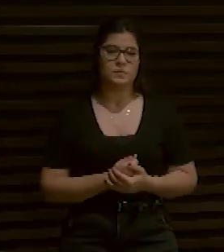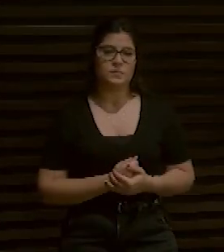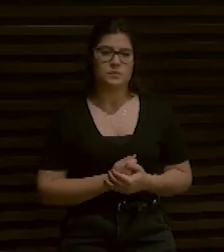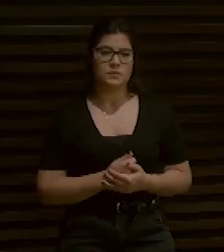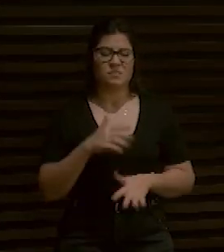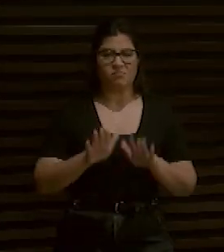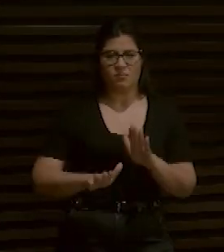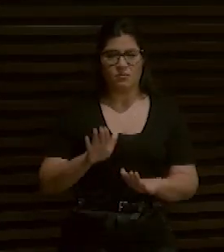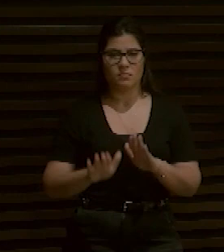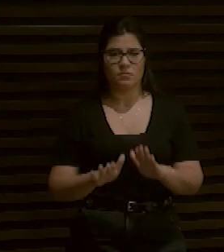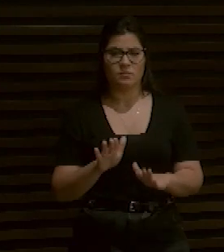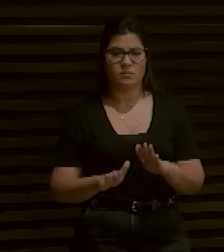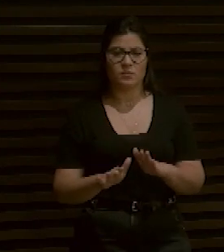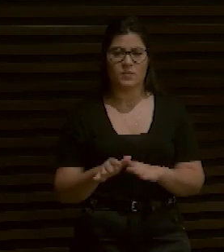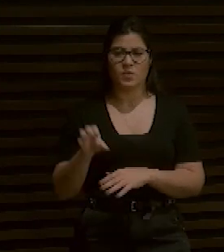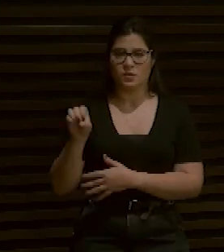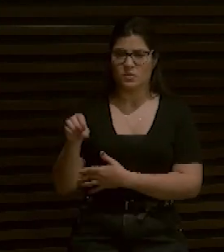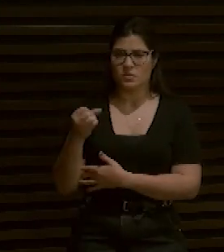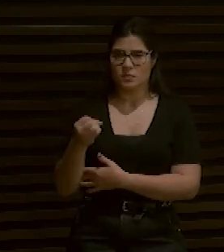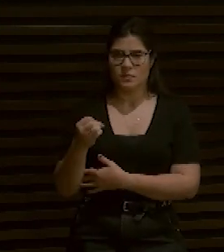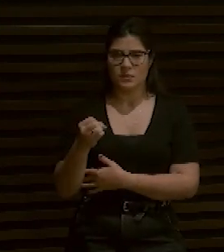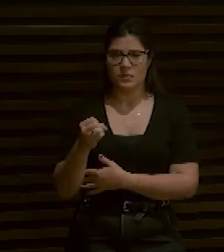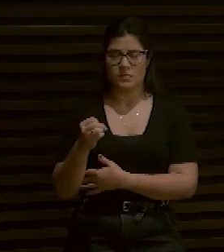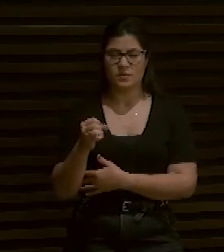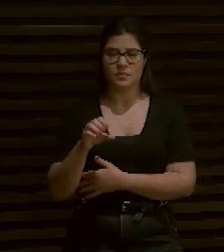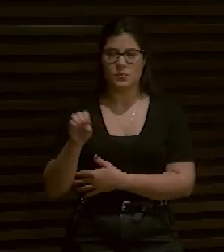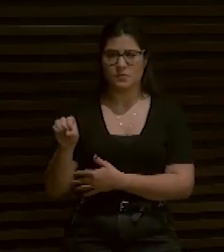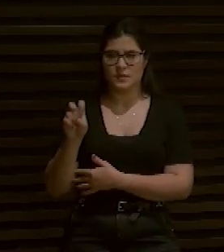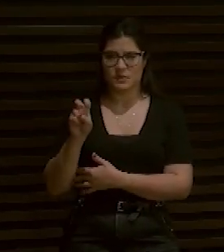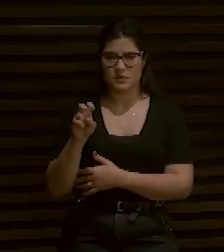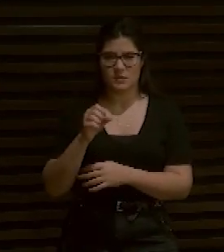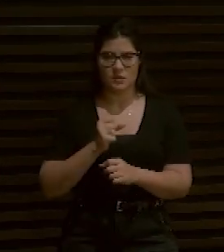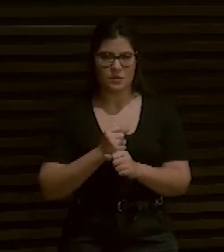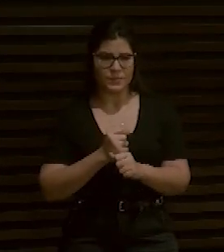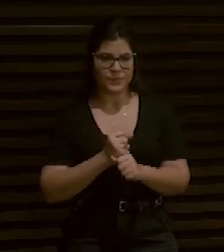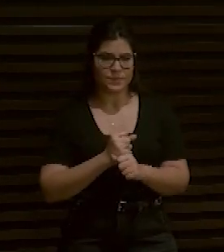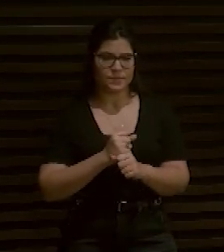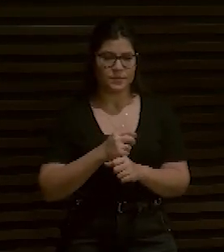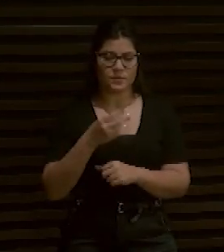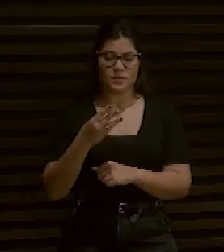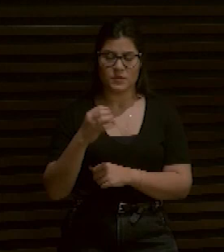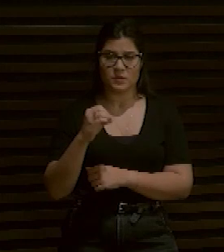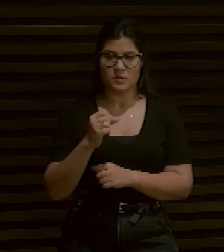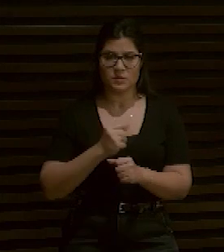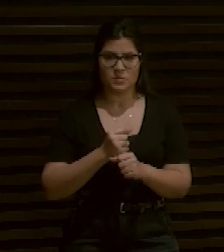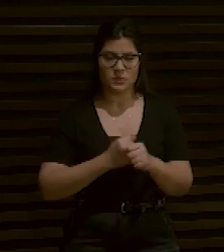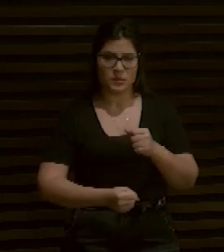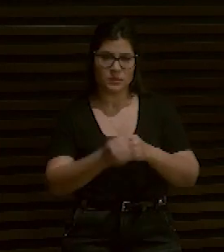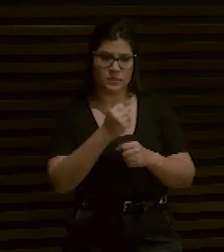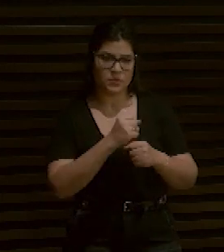por volta dos anos 90, 95. 30 anos depois que João escreveu